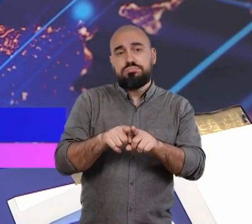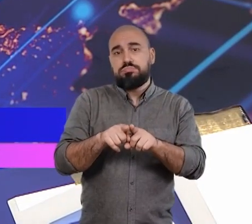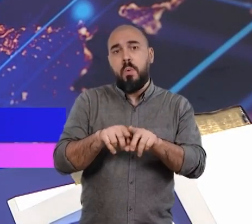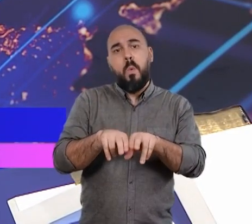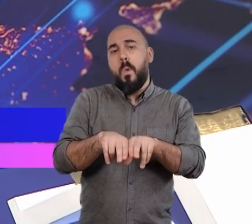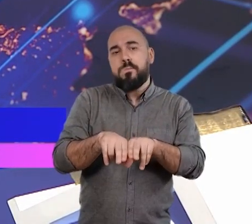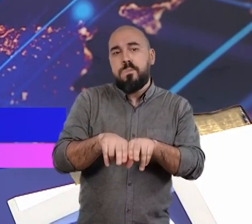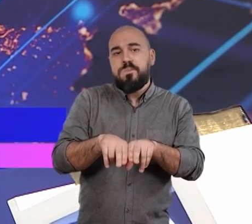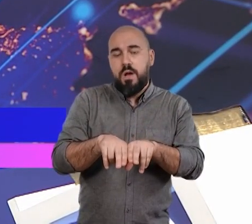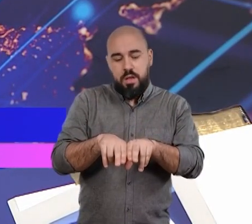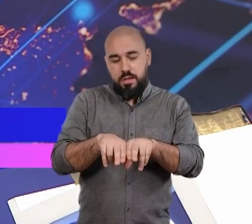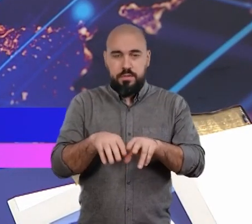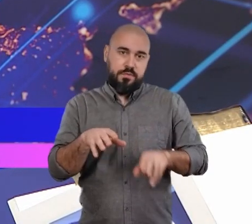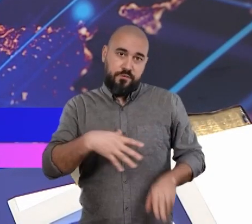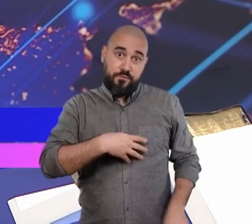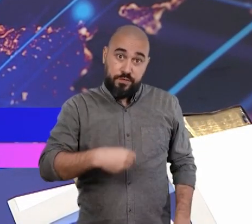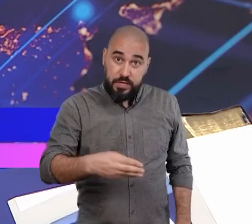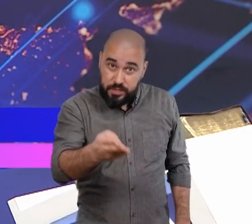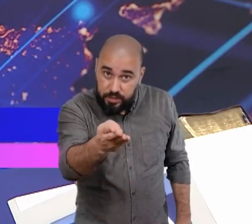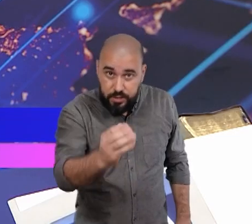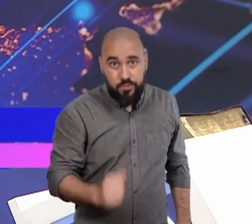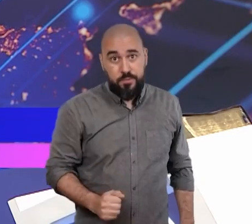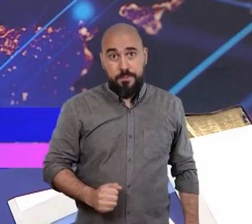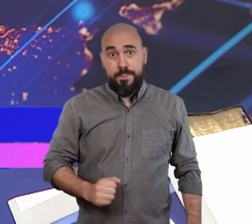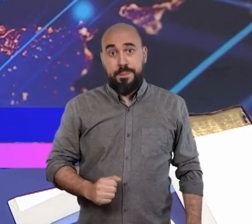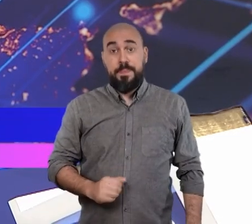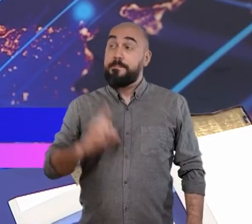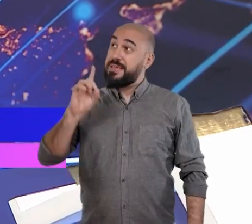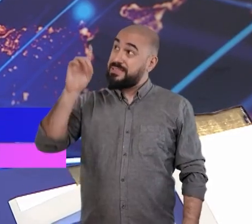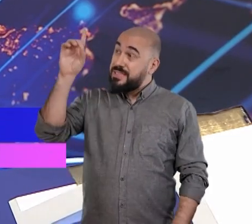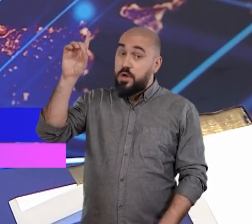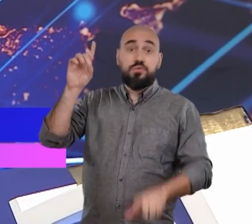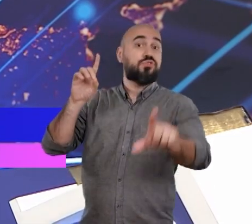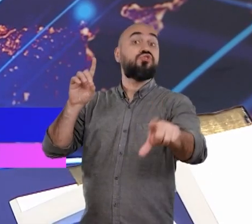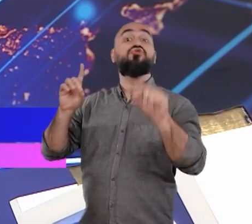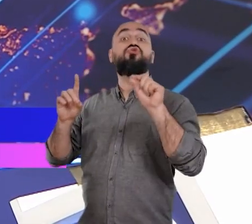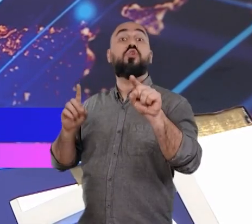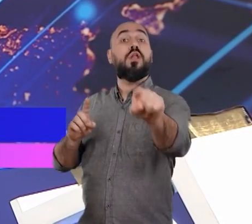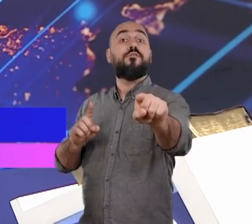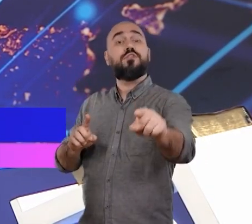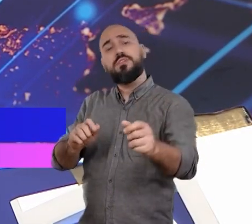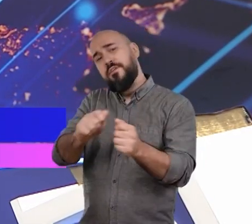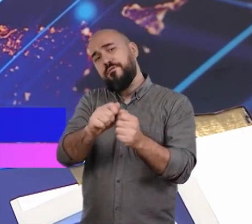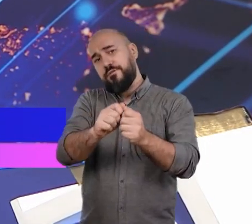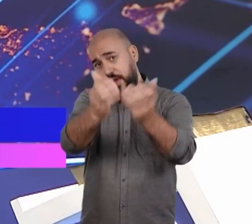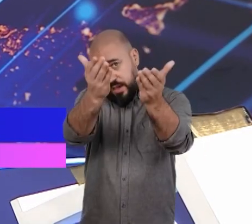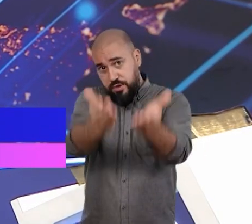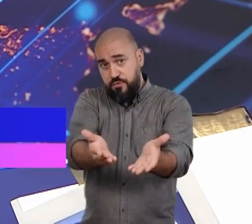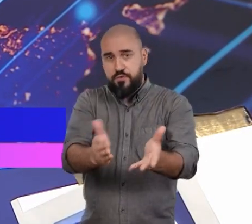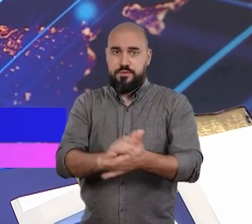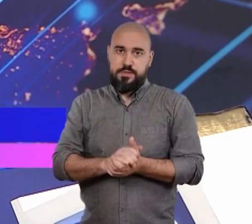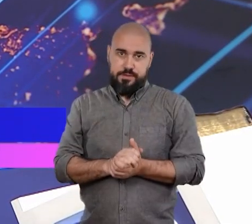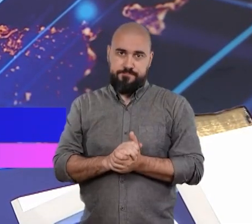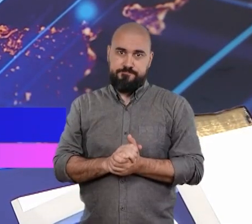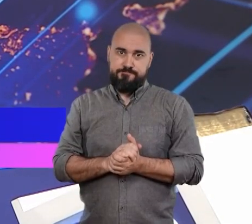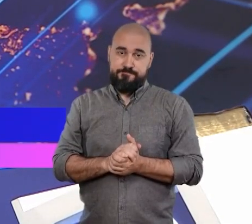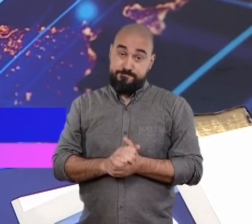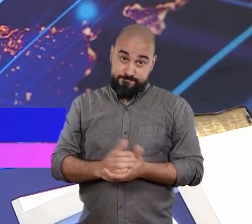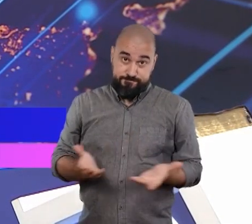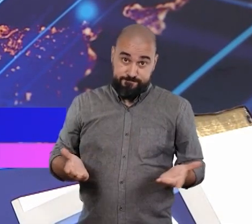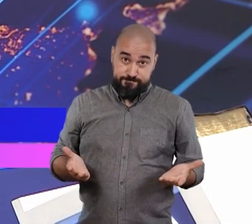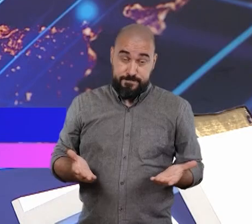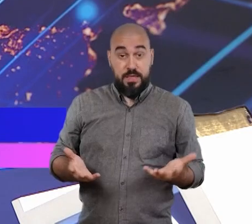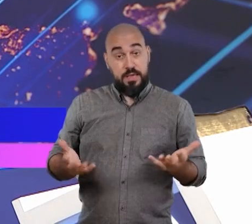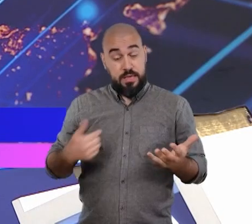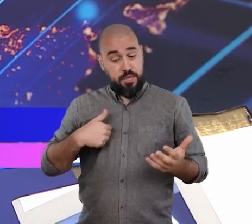fez. Você não está aqui por acaso. Você é a obra-prima da criação do Senhor. Então, Ele fez você.